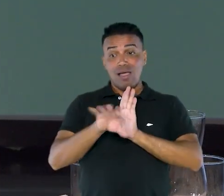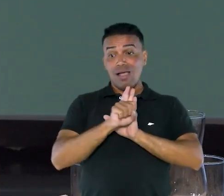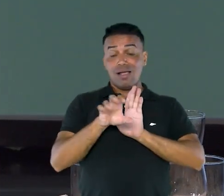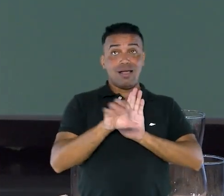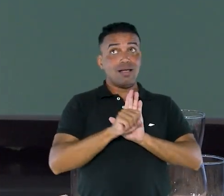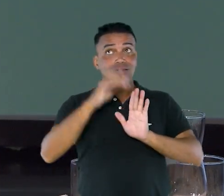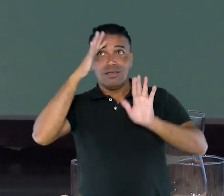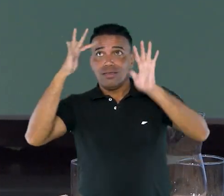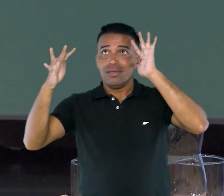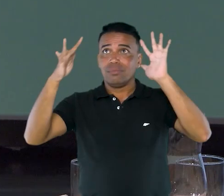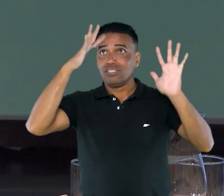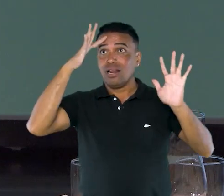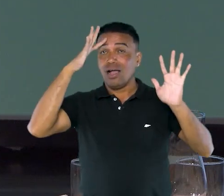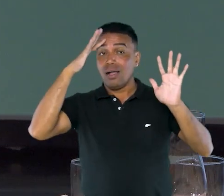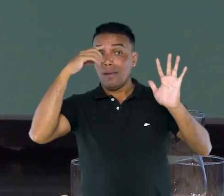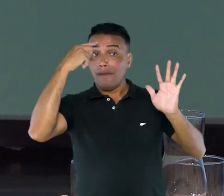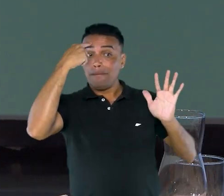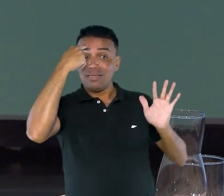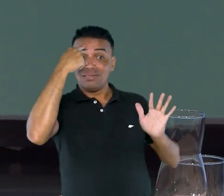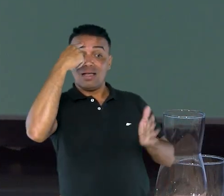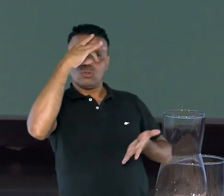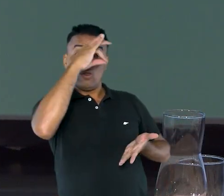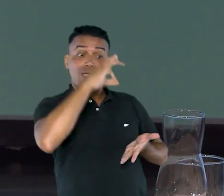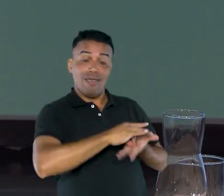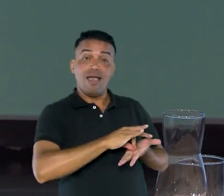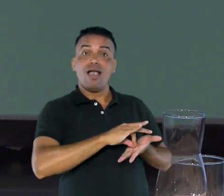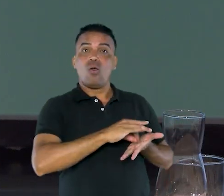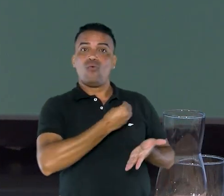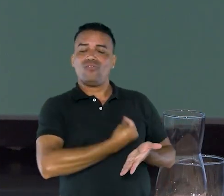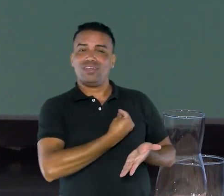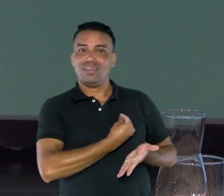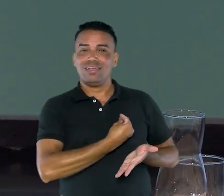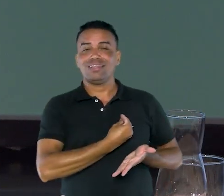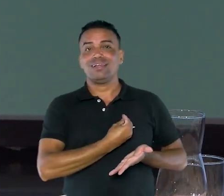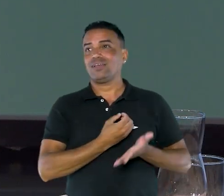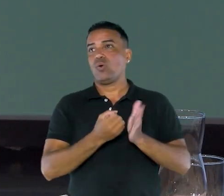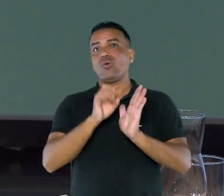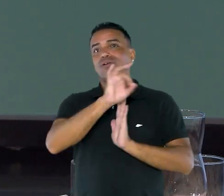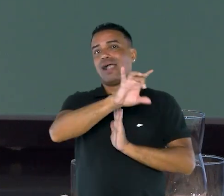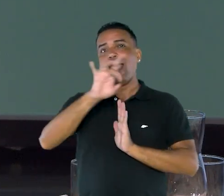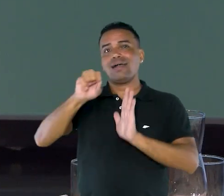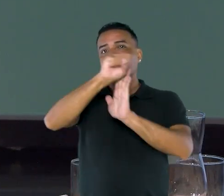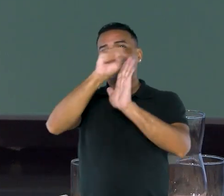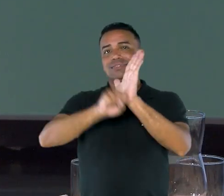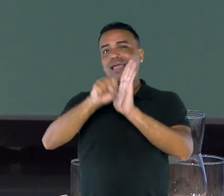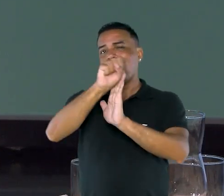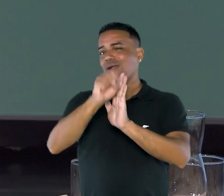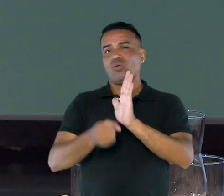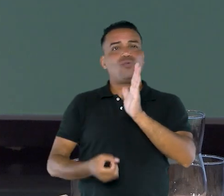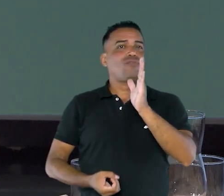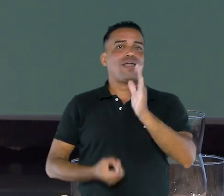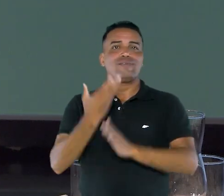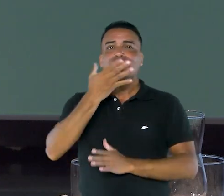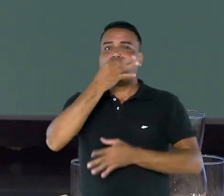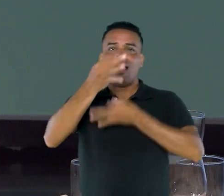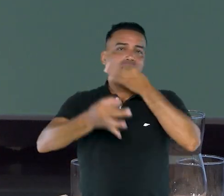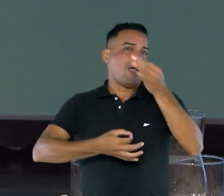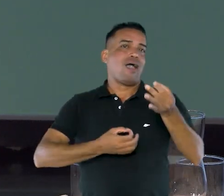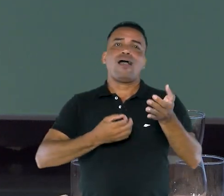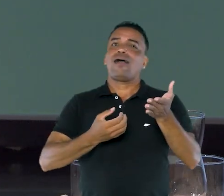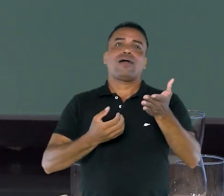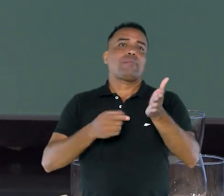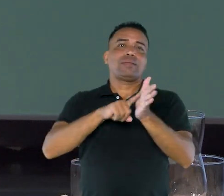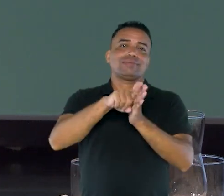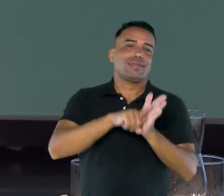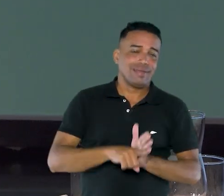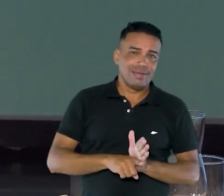é o imaginário em cima do real para dar conta. E cada século vai inventar suas narrativas. E a gente sabe